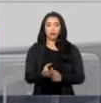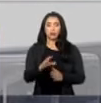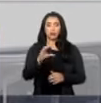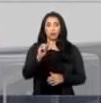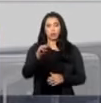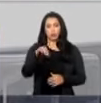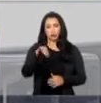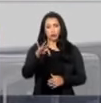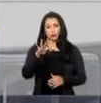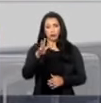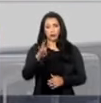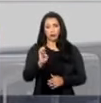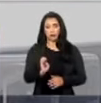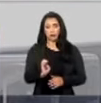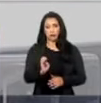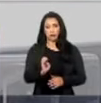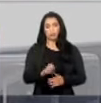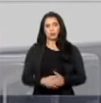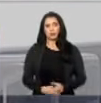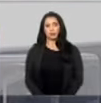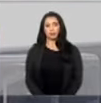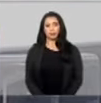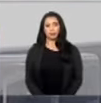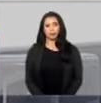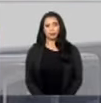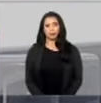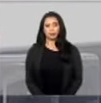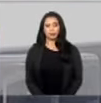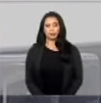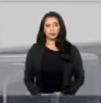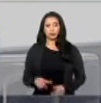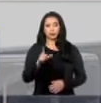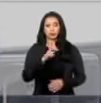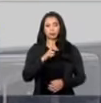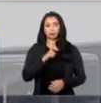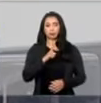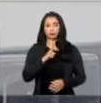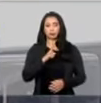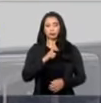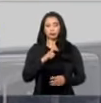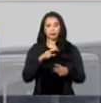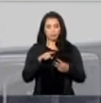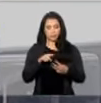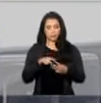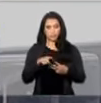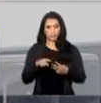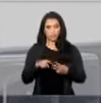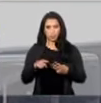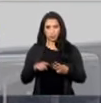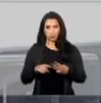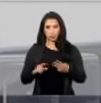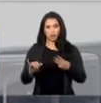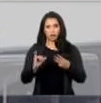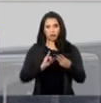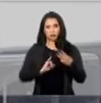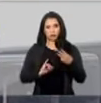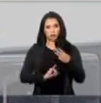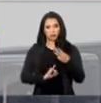Gestor do Fundo Setorial. Há um tripé institucional de governança